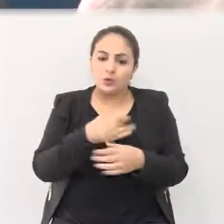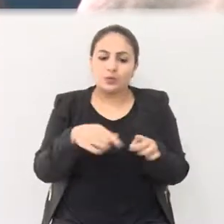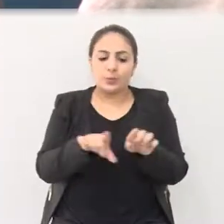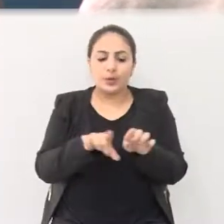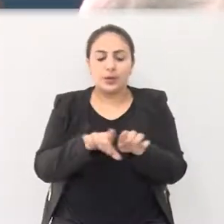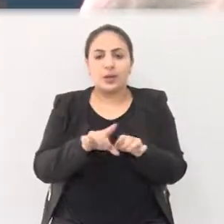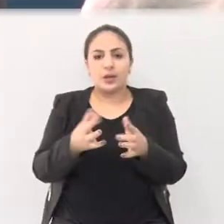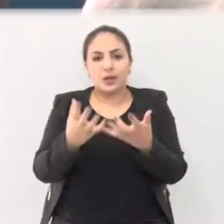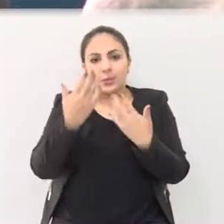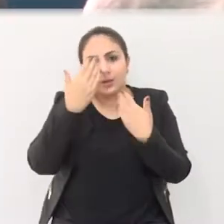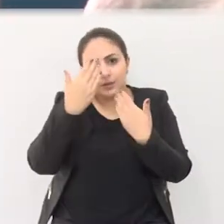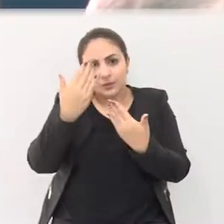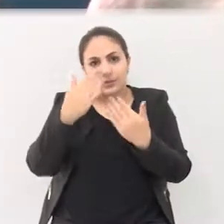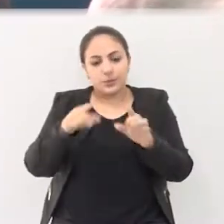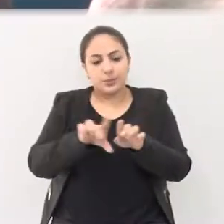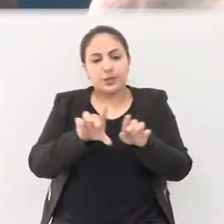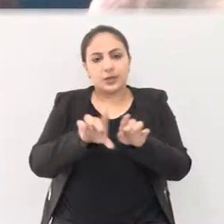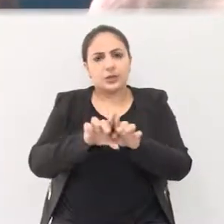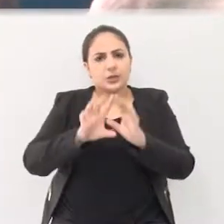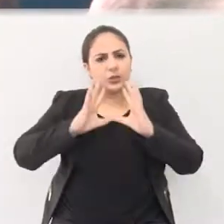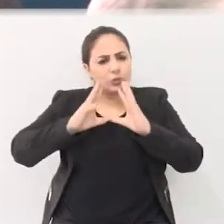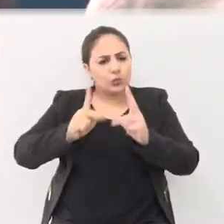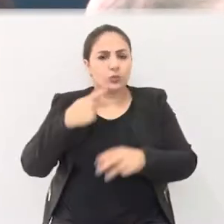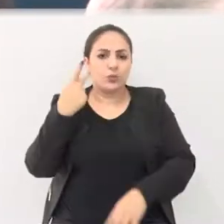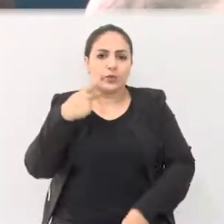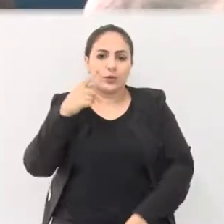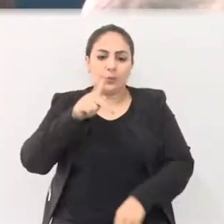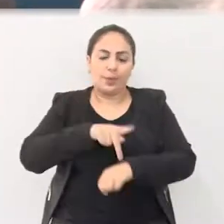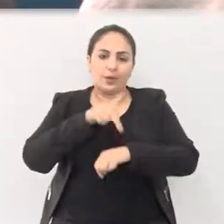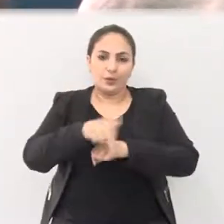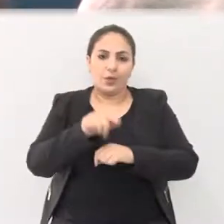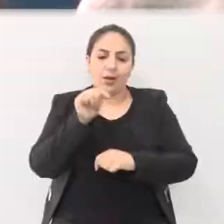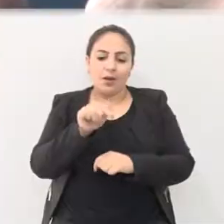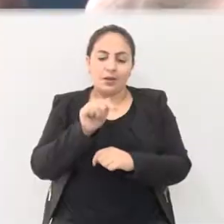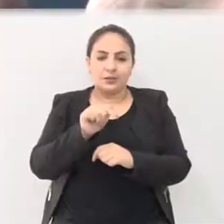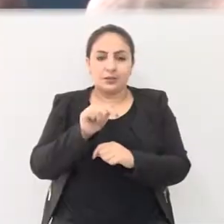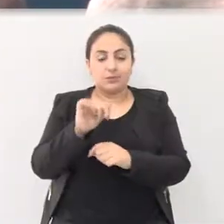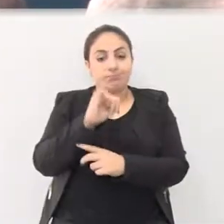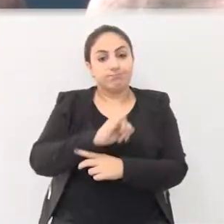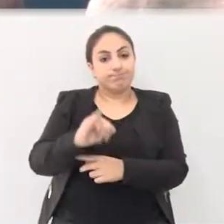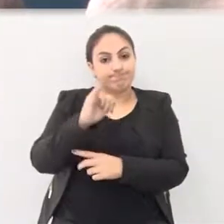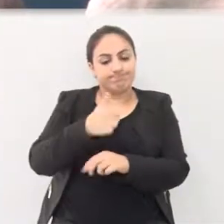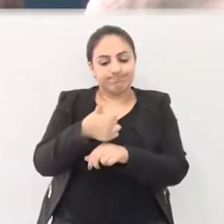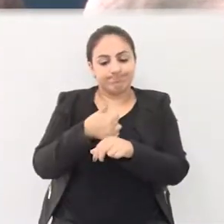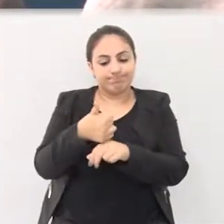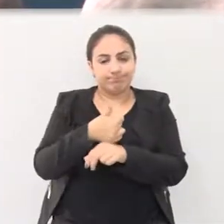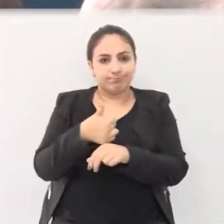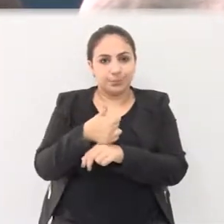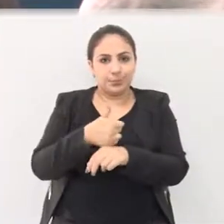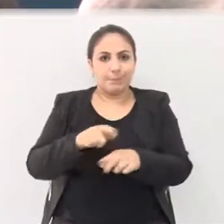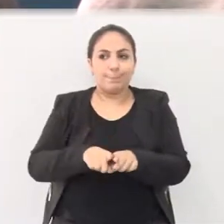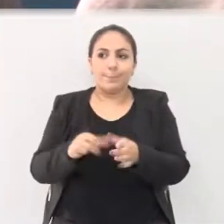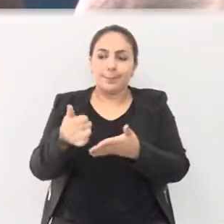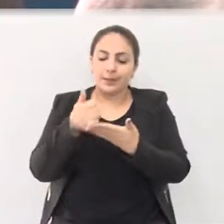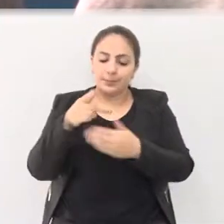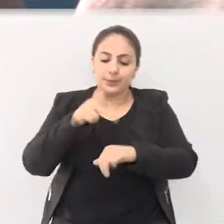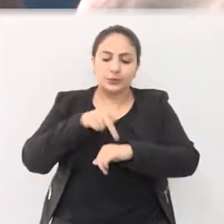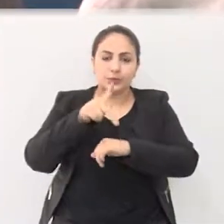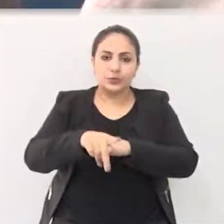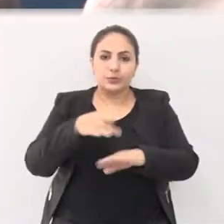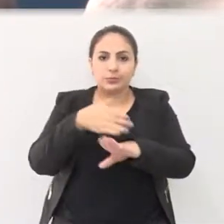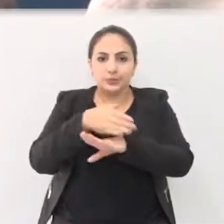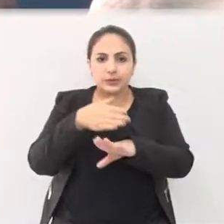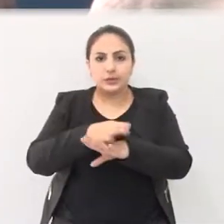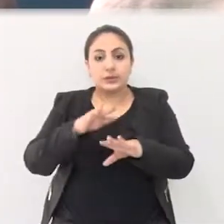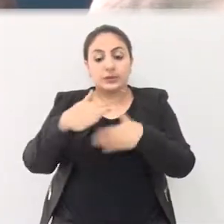e é um agradecimento da legislatura, de todos os vereadores de Passo Fundo, a essa importante profissão que traz